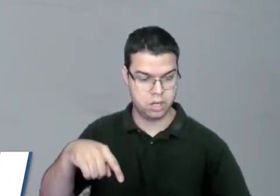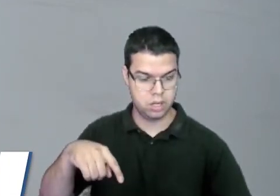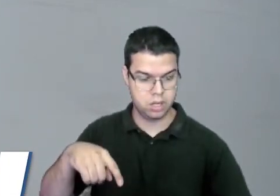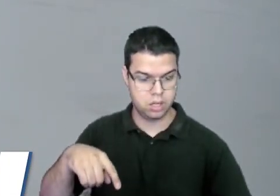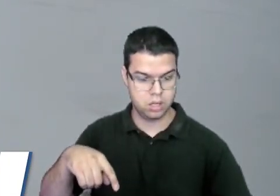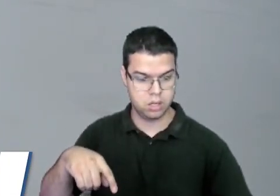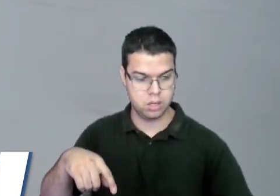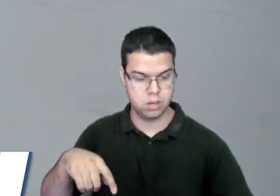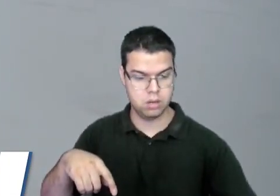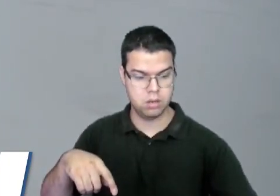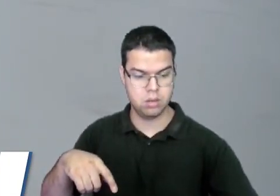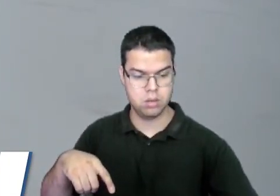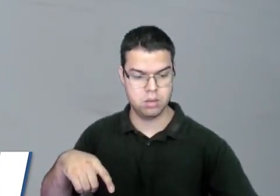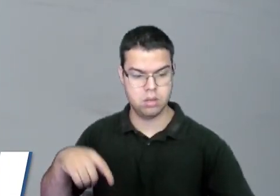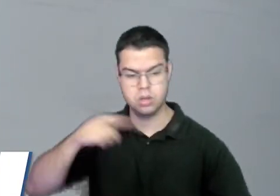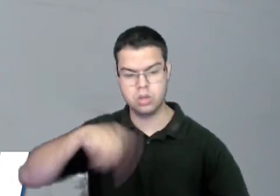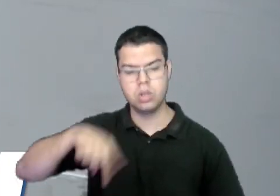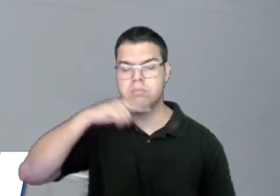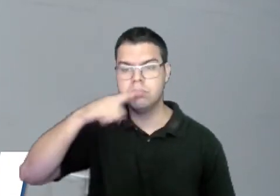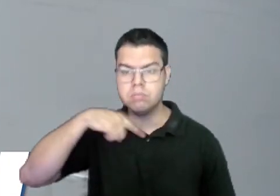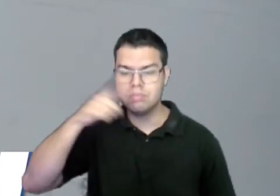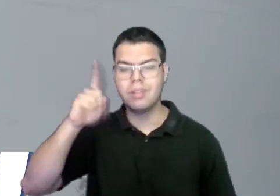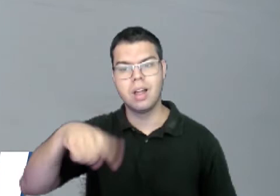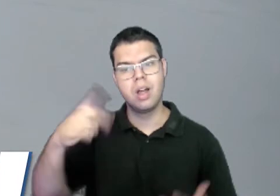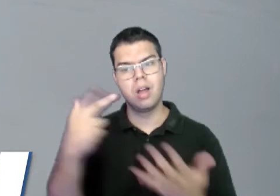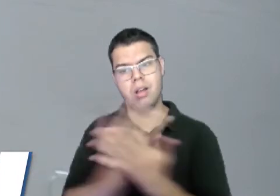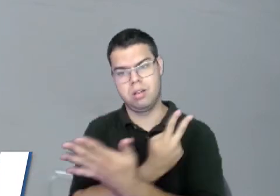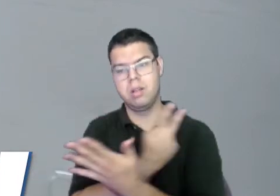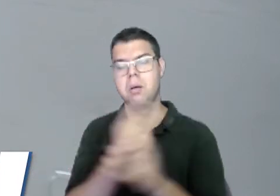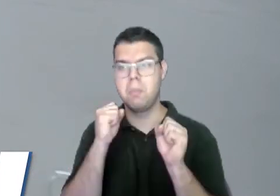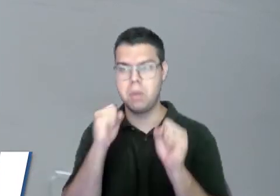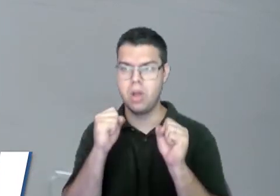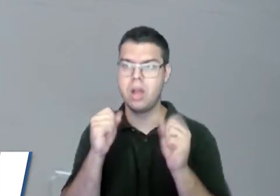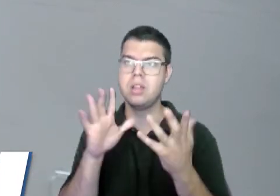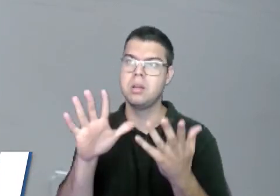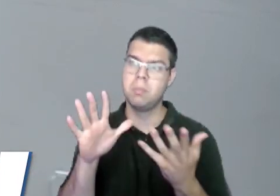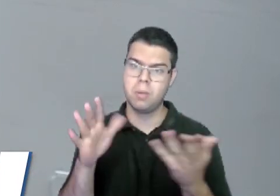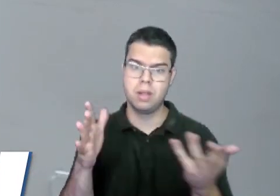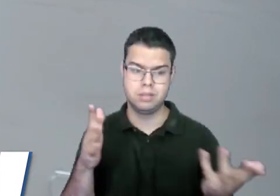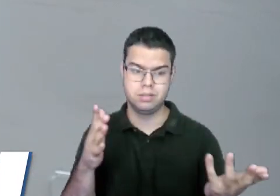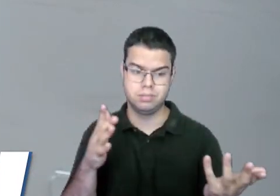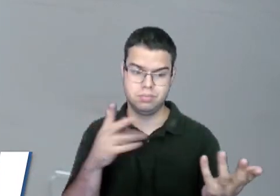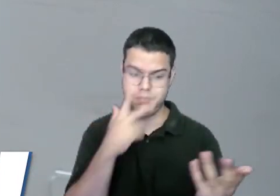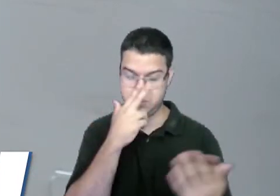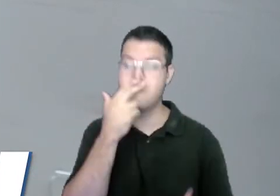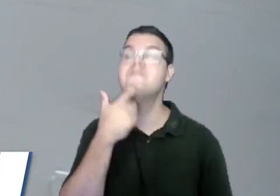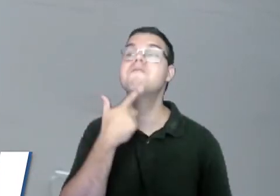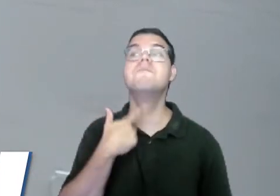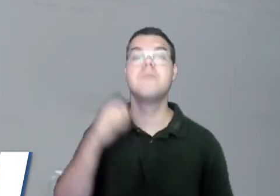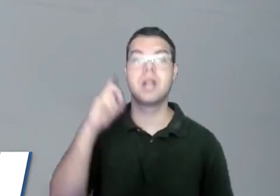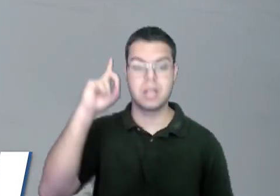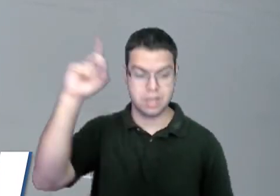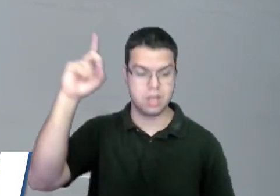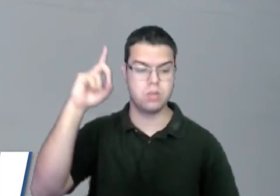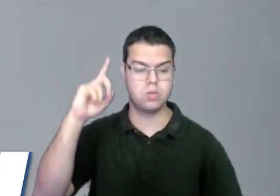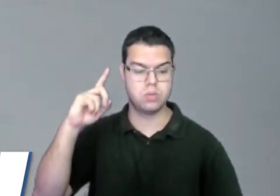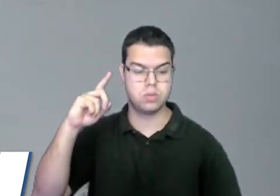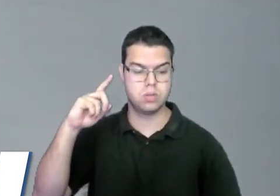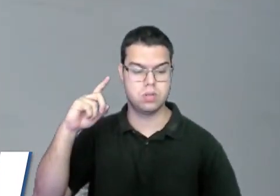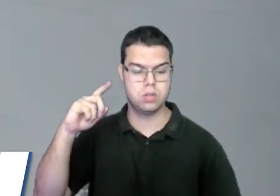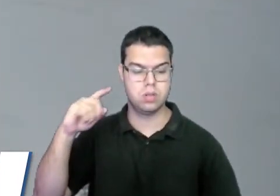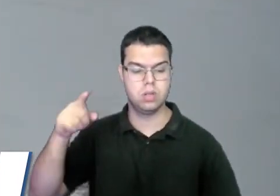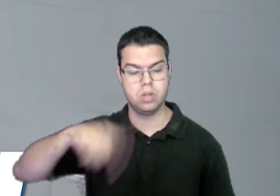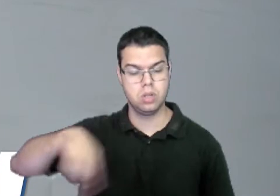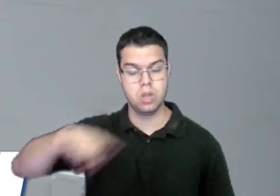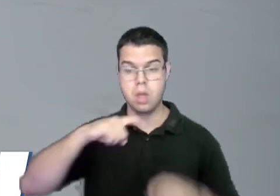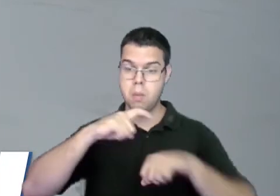que era uma coisa que poderia ter acontecido, mas quis Deus que no nosso mandato